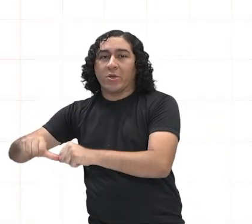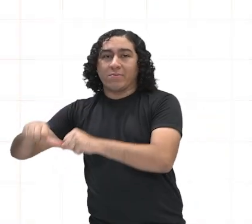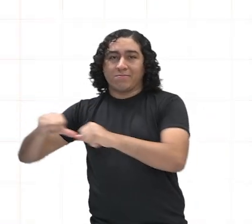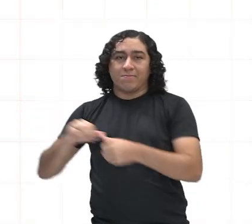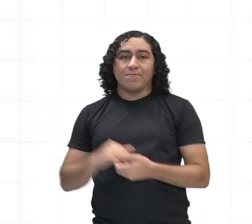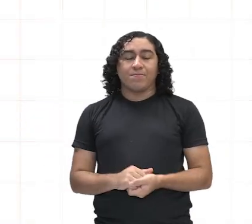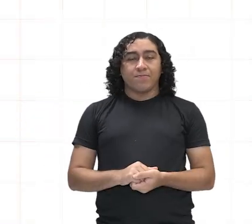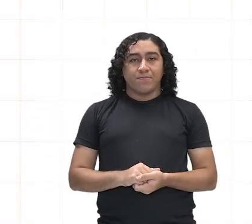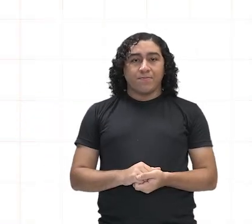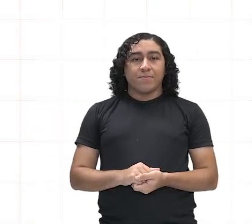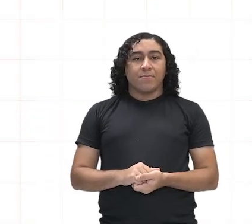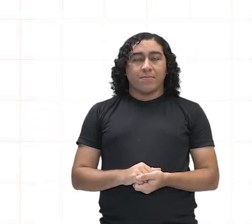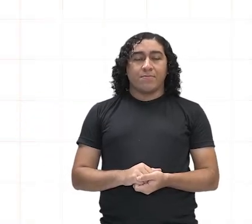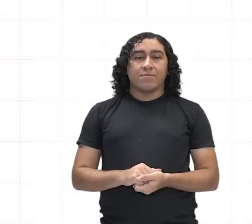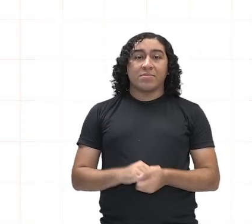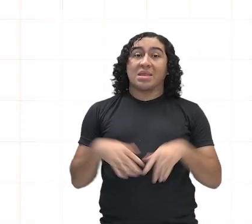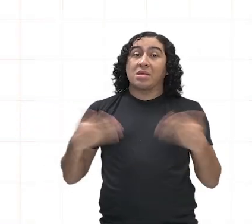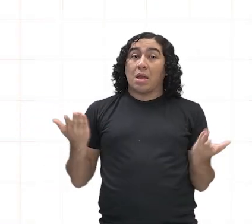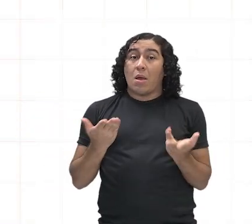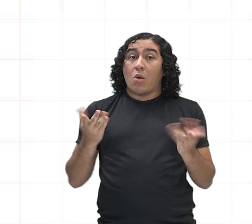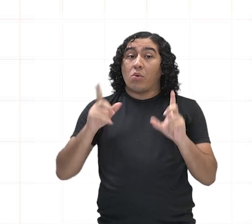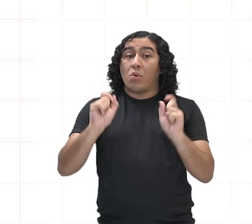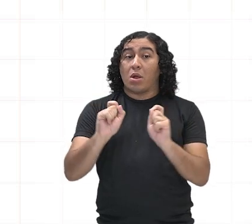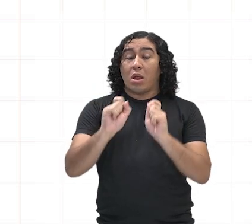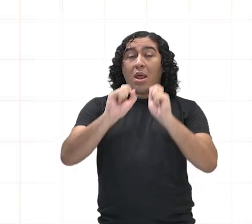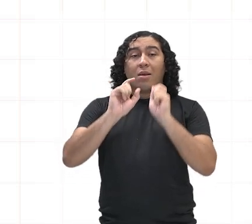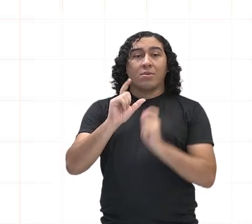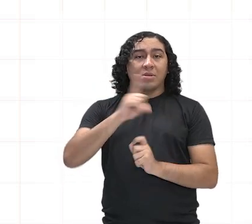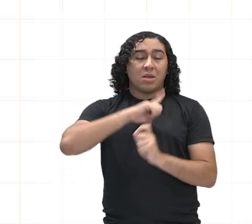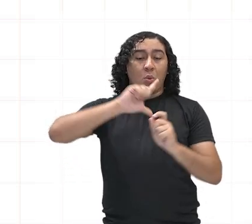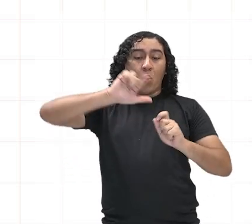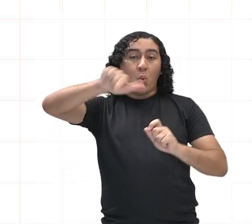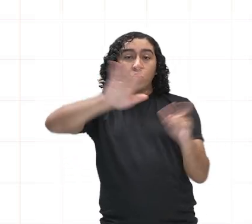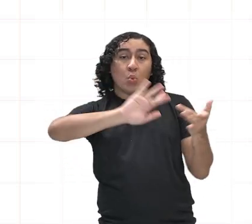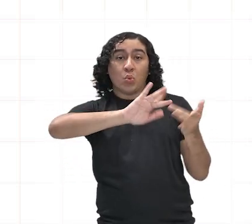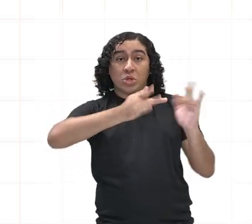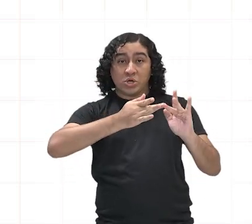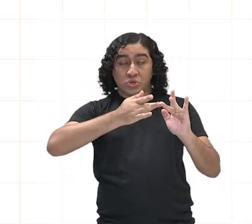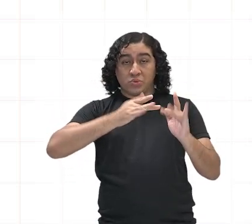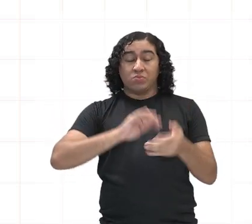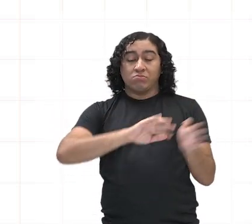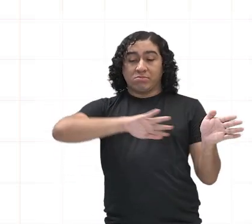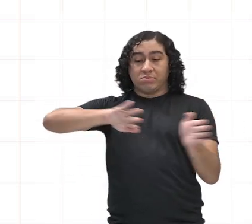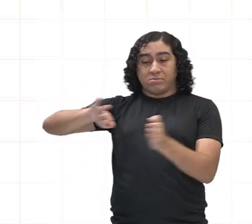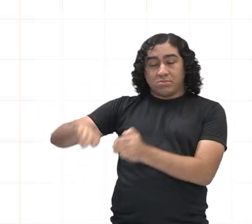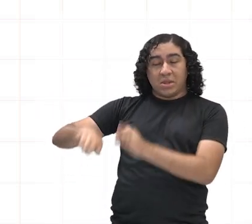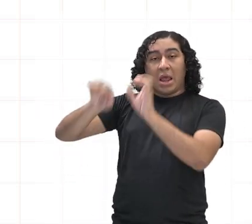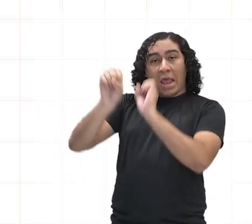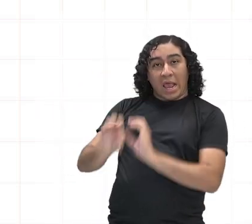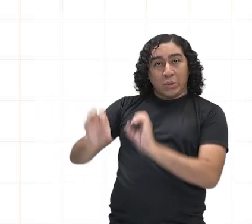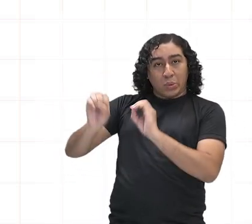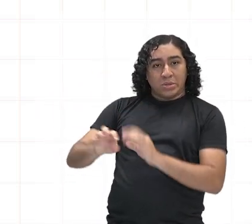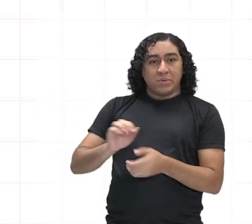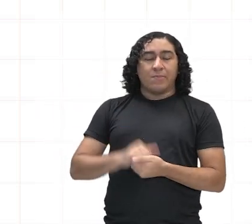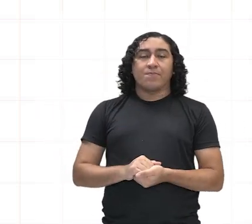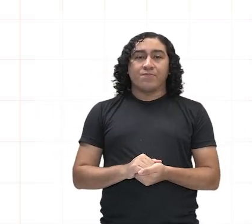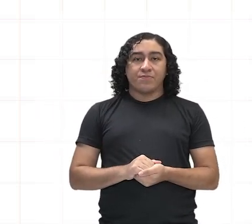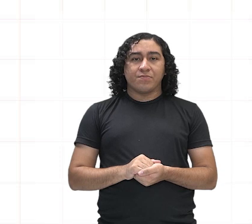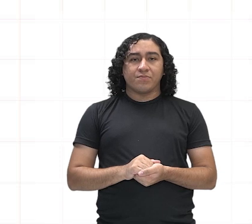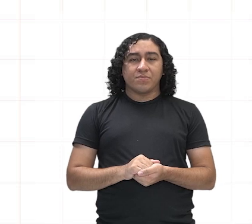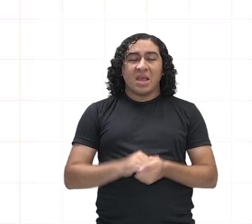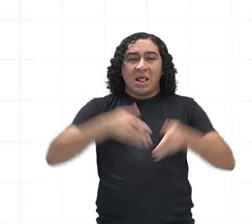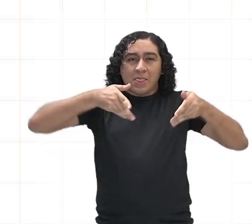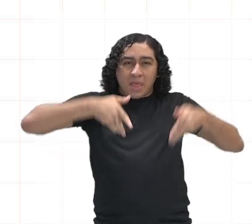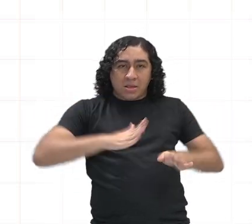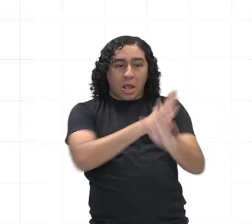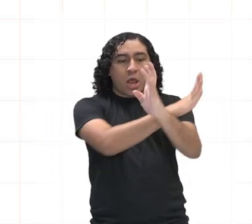falar um pouco sobre essa educação espartana. Um cidadão espartano era criado desde pequeno para se